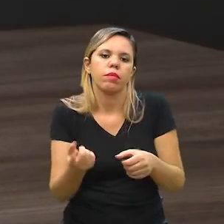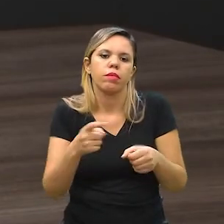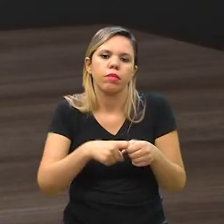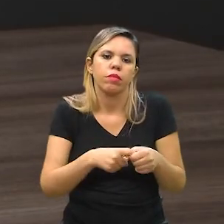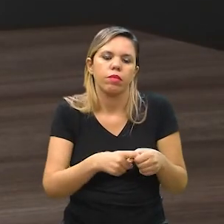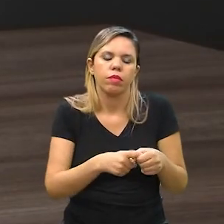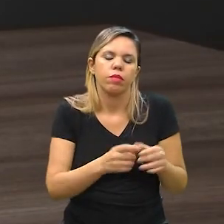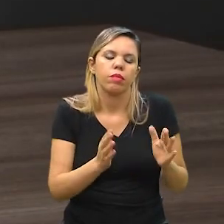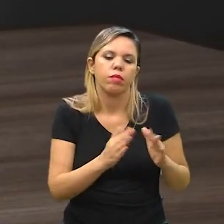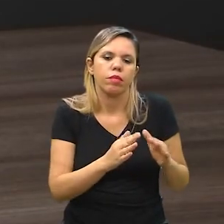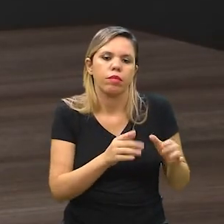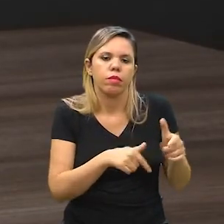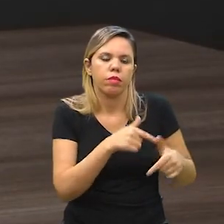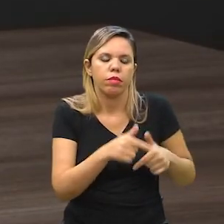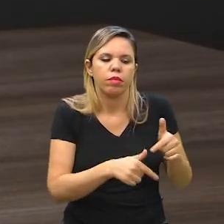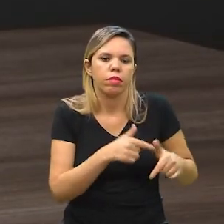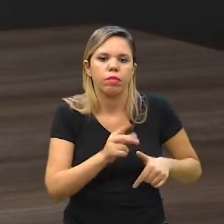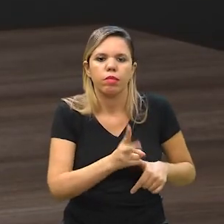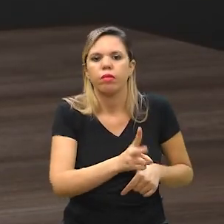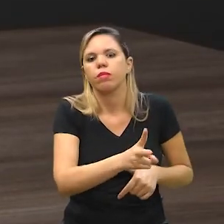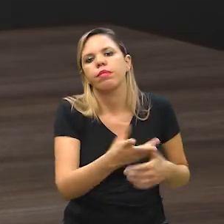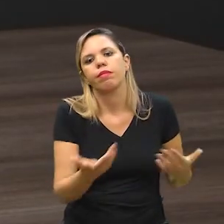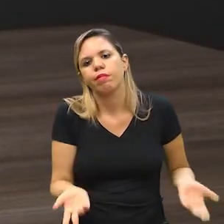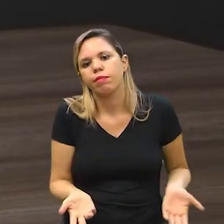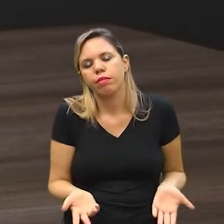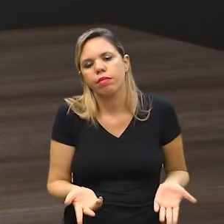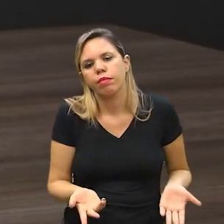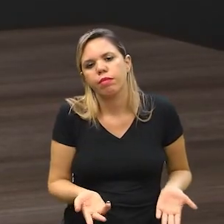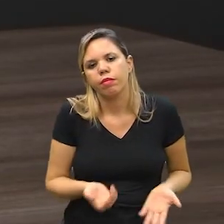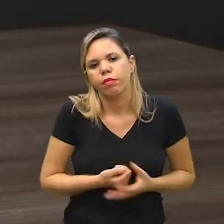de volta para casa e continuar